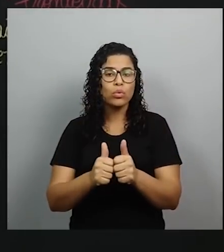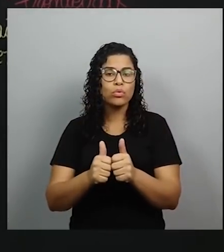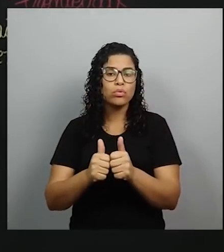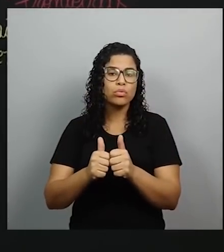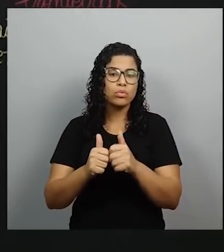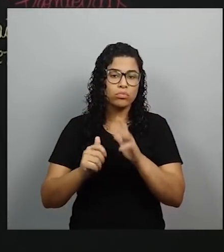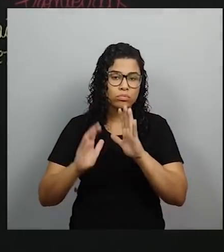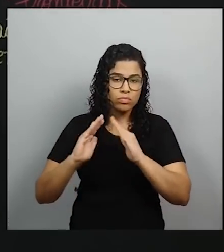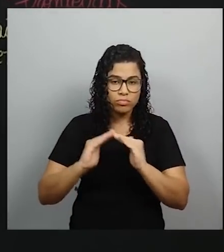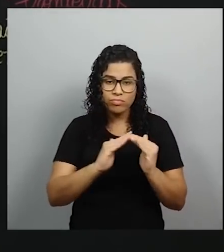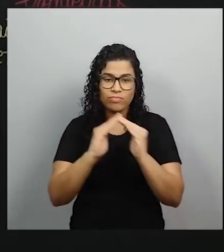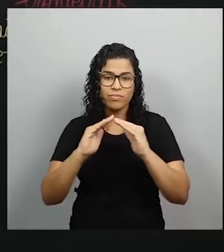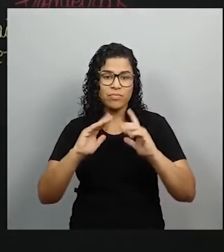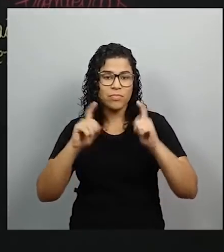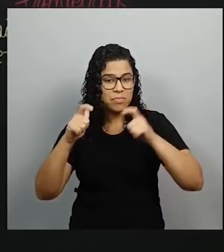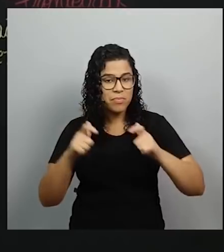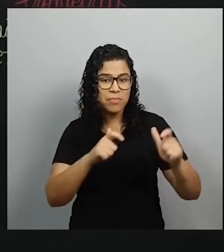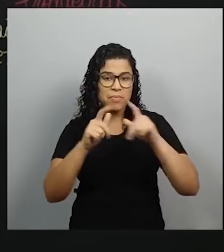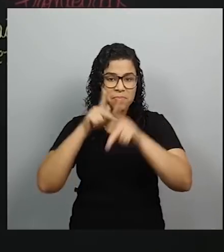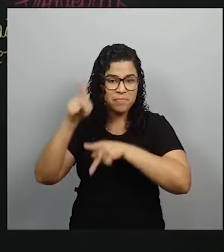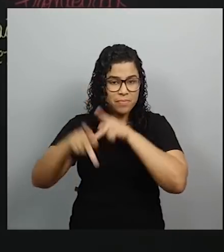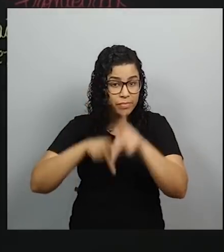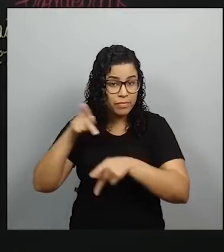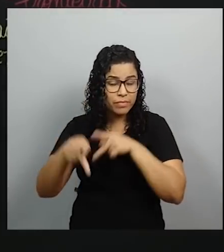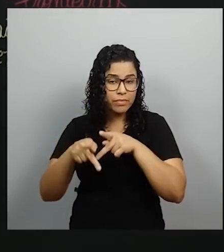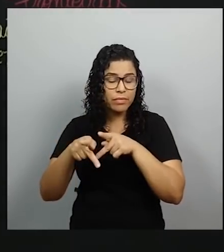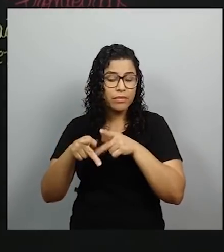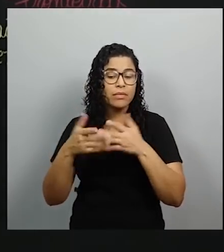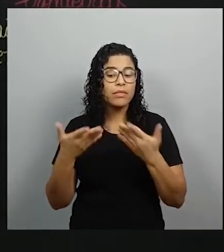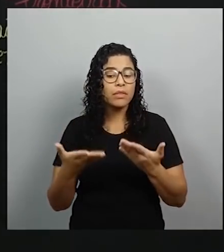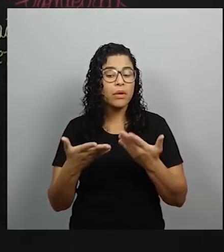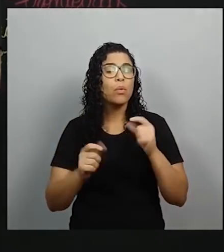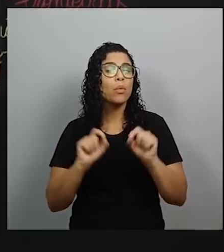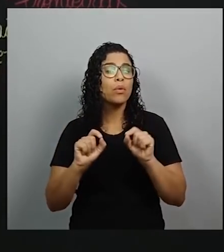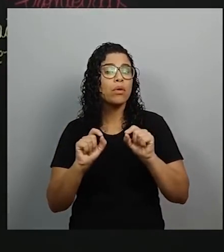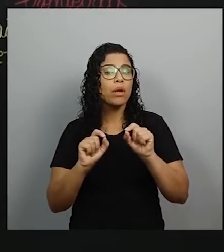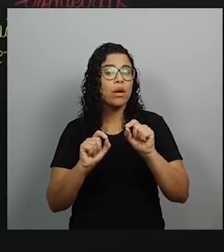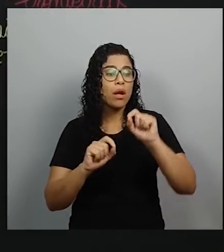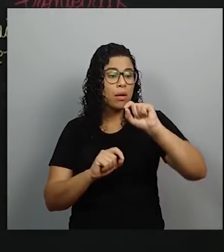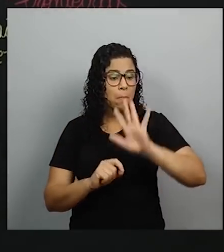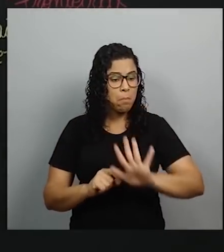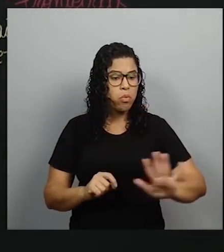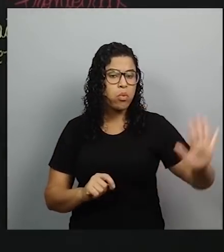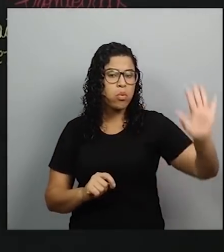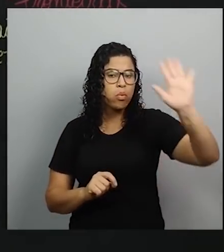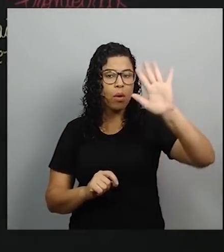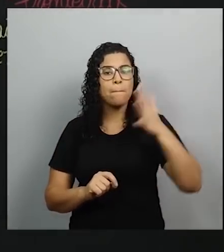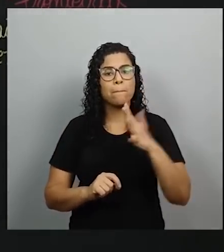habitacional, contingente de pessoas, vai ser distribuída numa área de